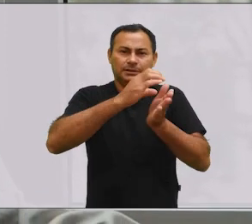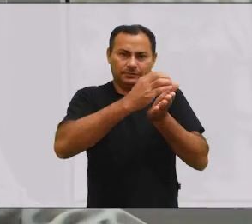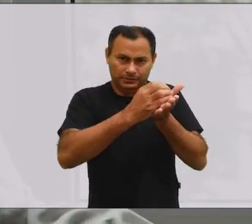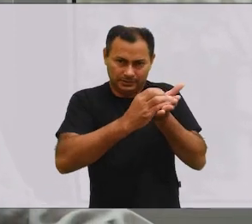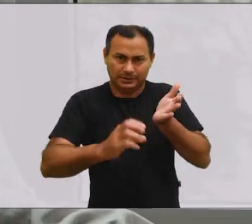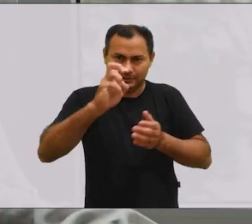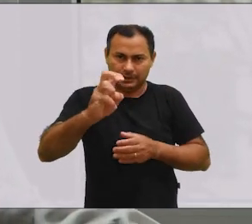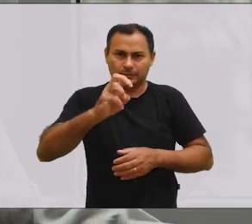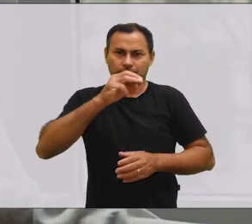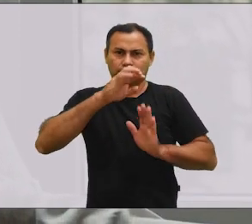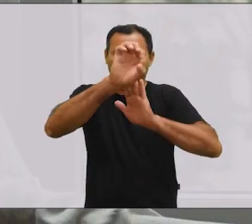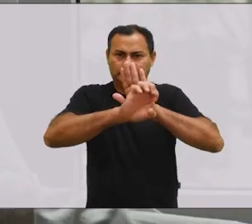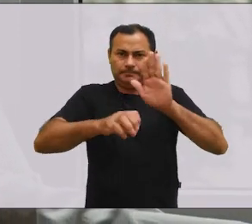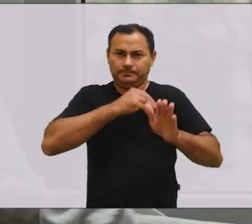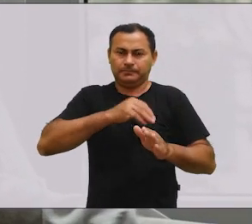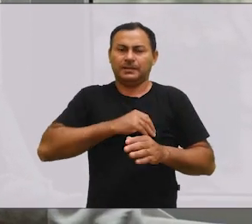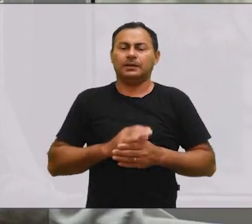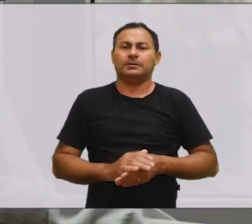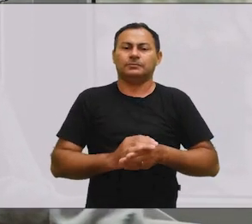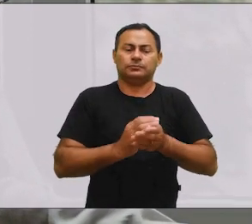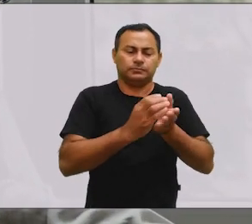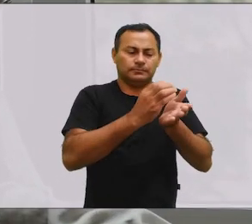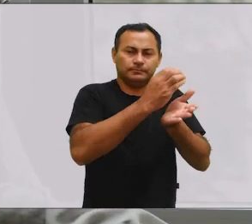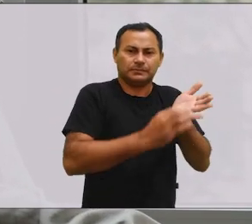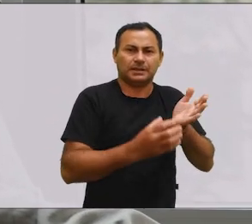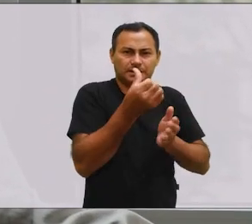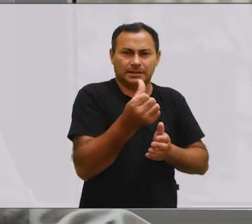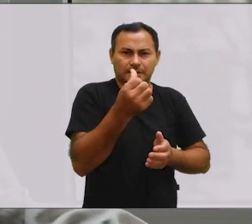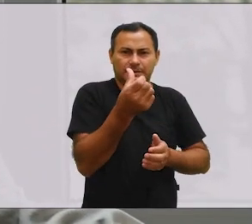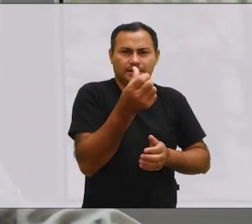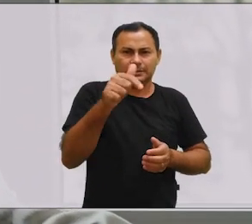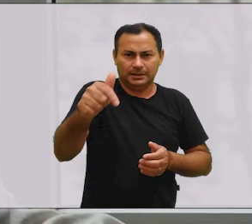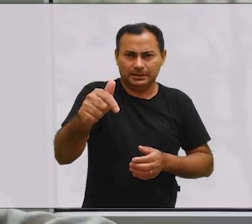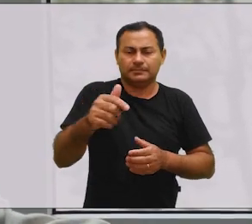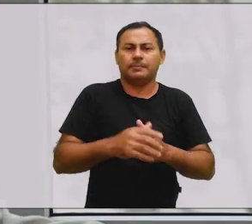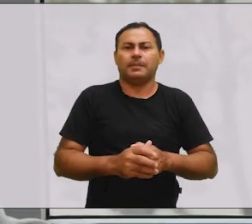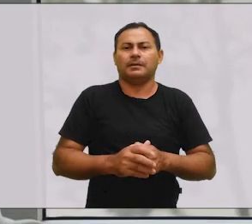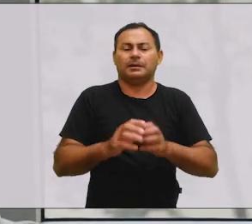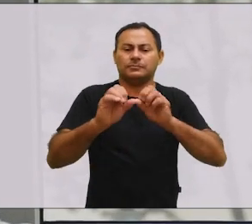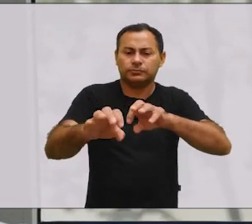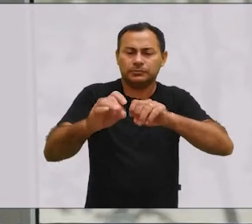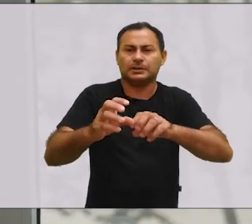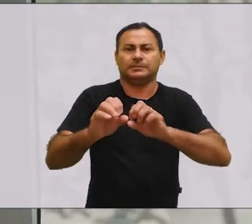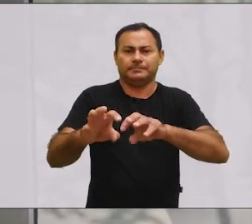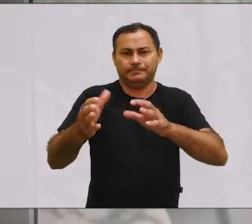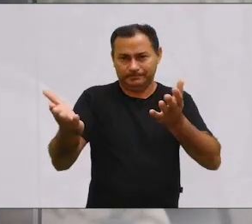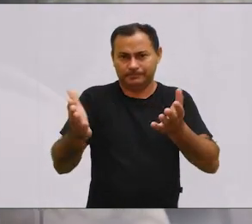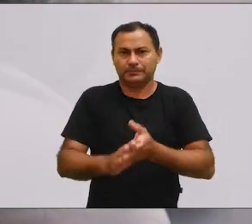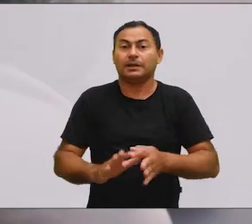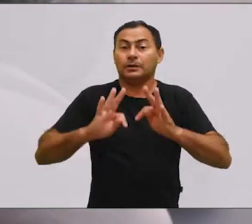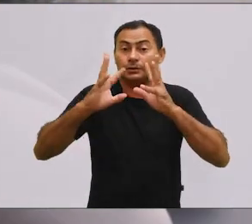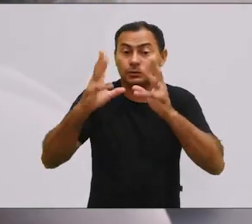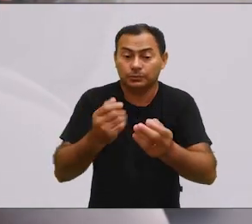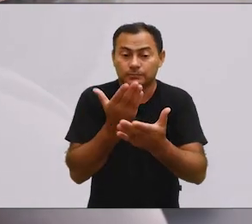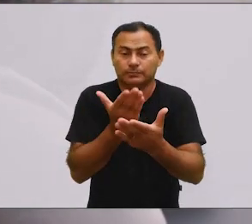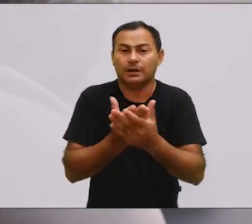capítulo 5 e os capítulos 6 e 7 que nós estudaremos versículo por versículo são uma aplicação desse ensino. Por